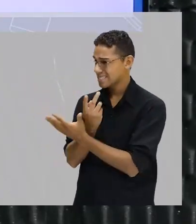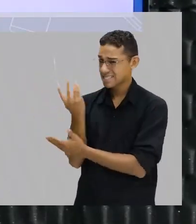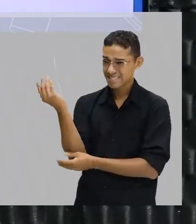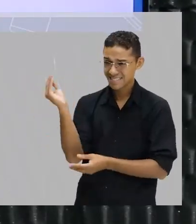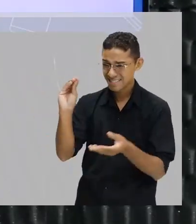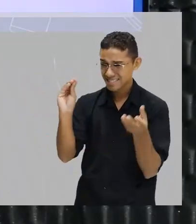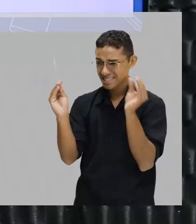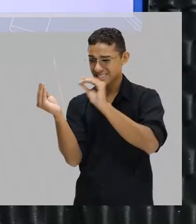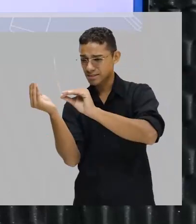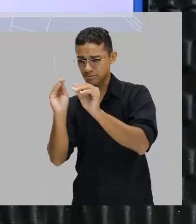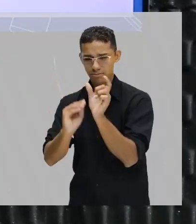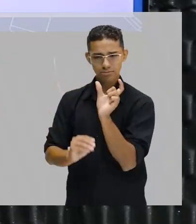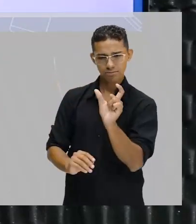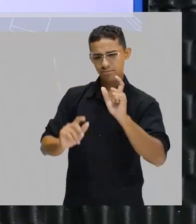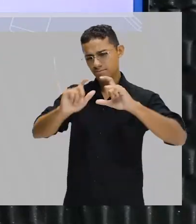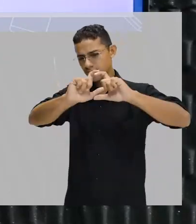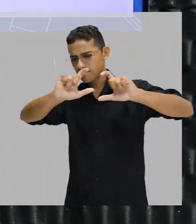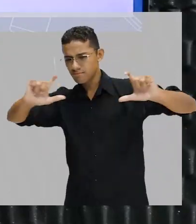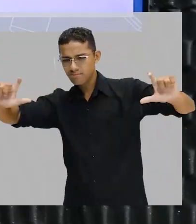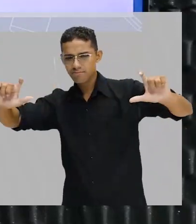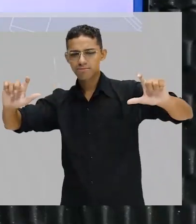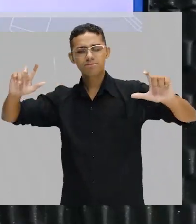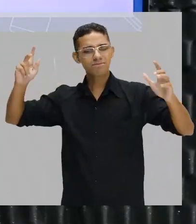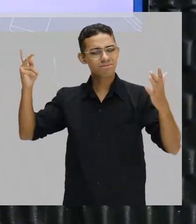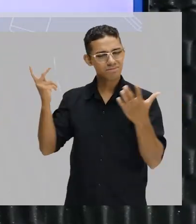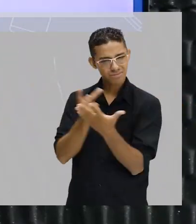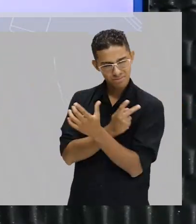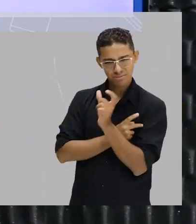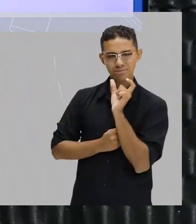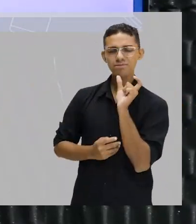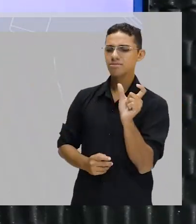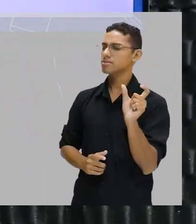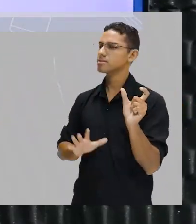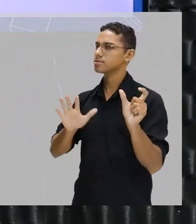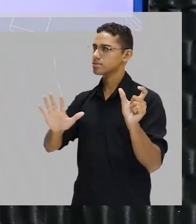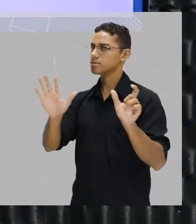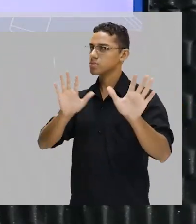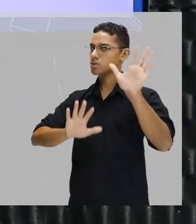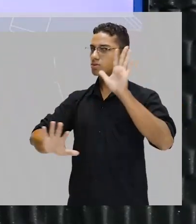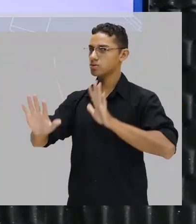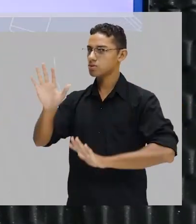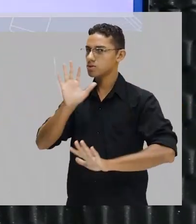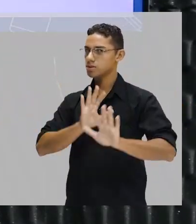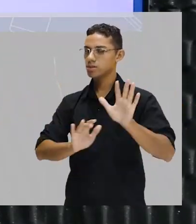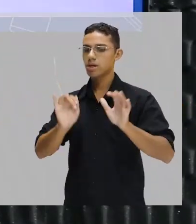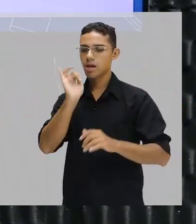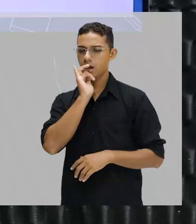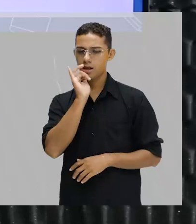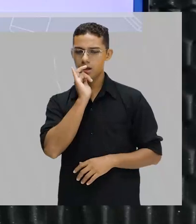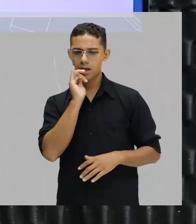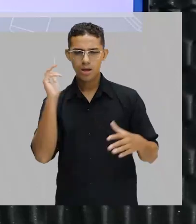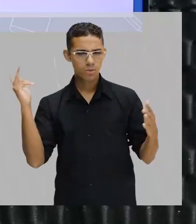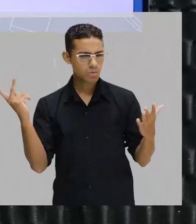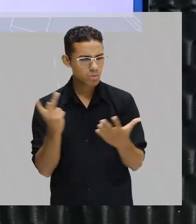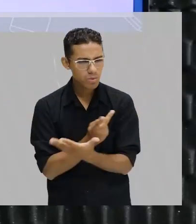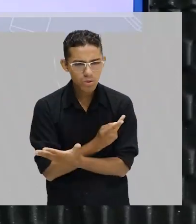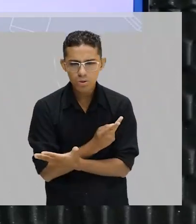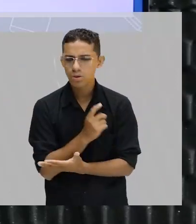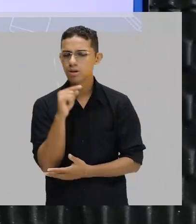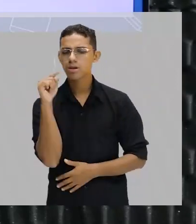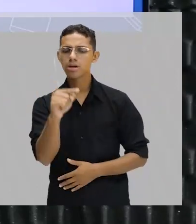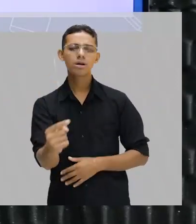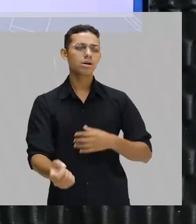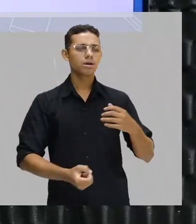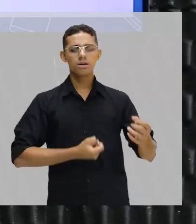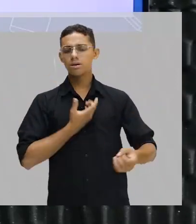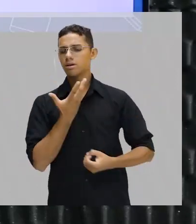uma frase. A ambiguidade, contudo, nem sempre é um erro de expressão ou um vício de linguagem.